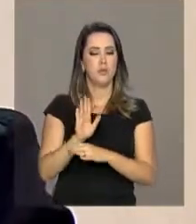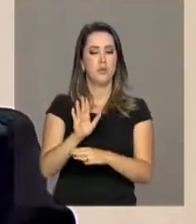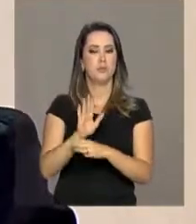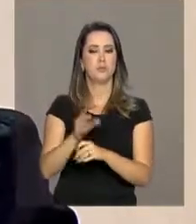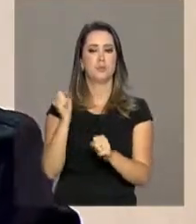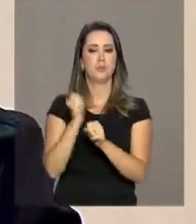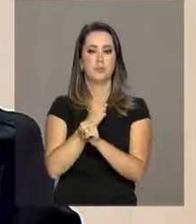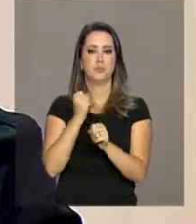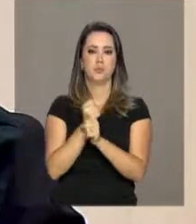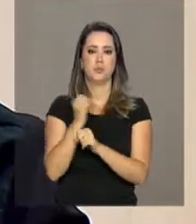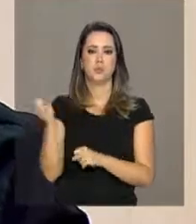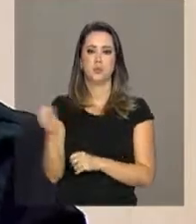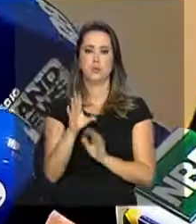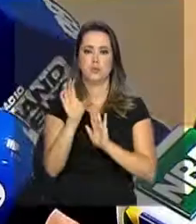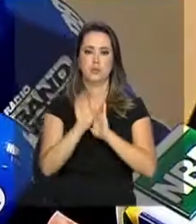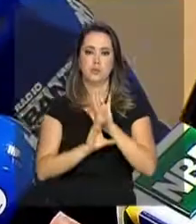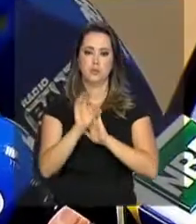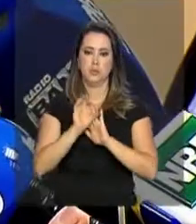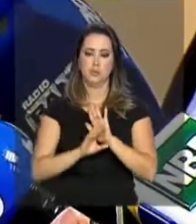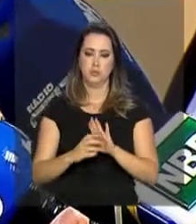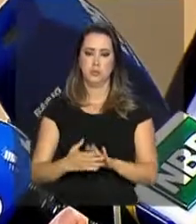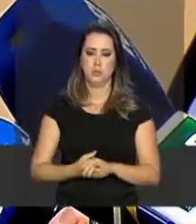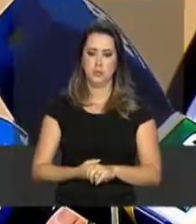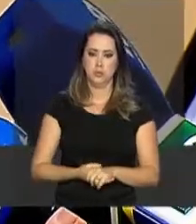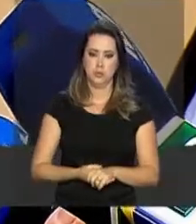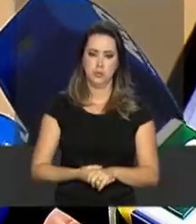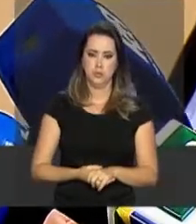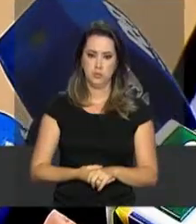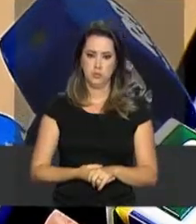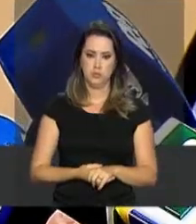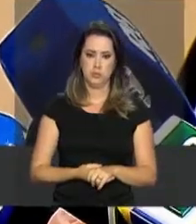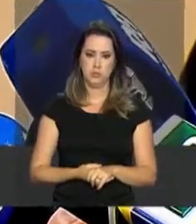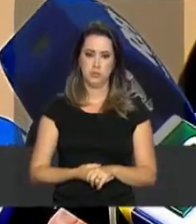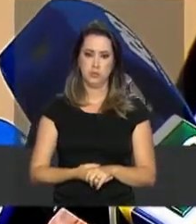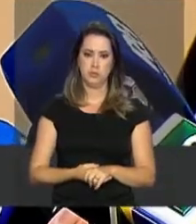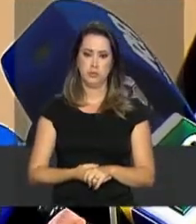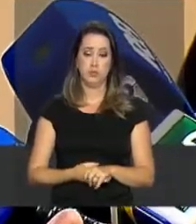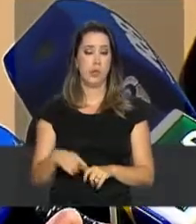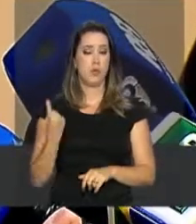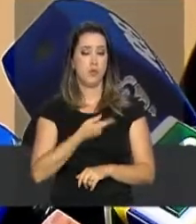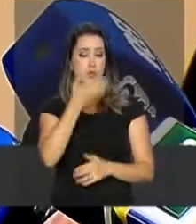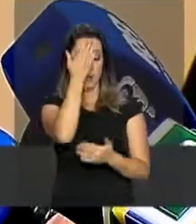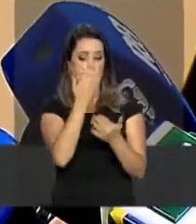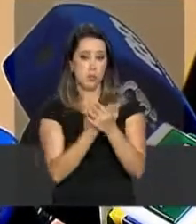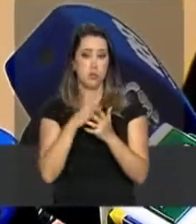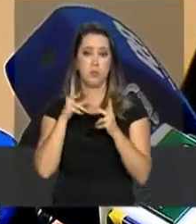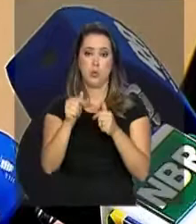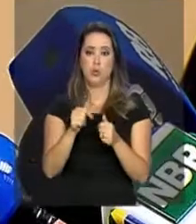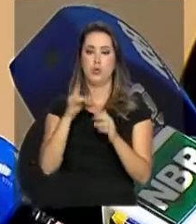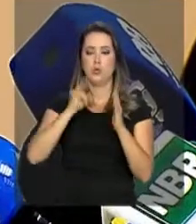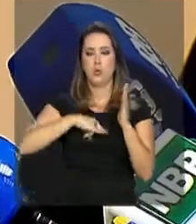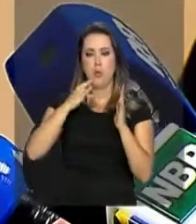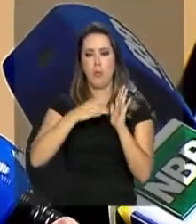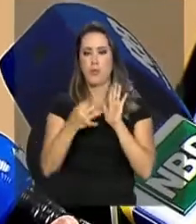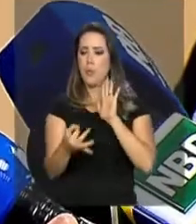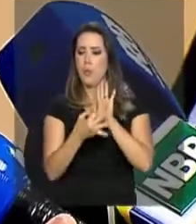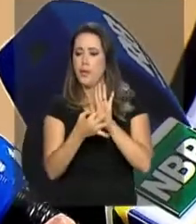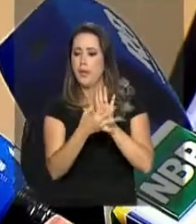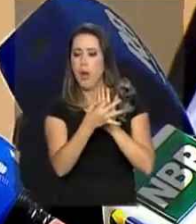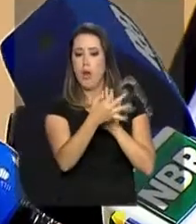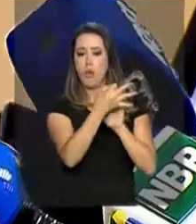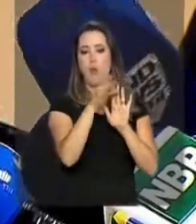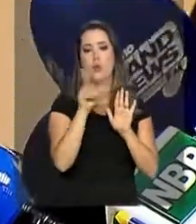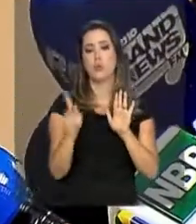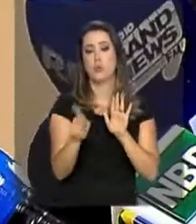na construção do novo currículo é a gente acredita que tem um documento de todos os professores isso com sugestões ou com